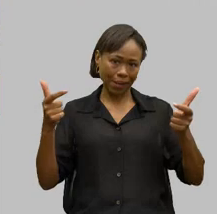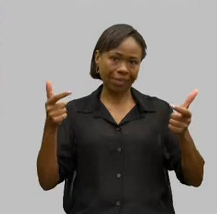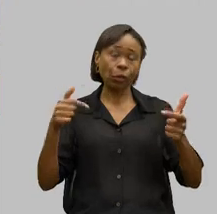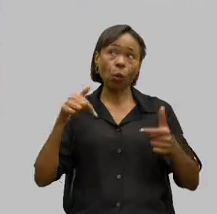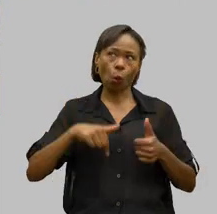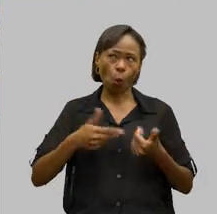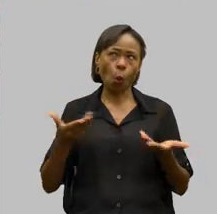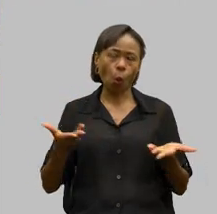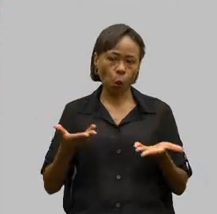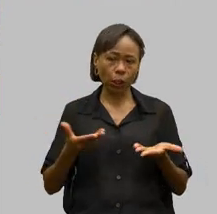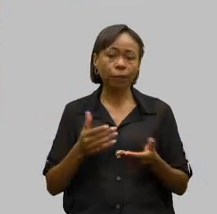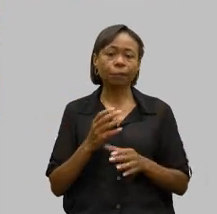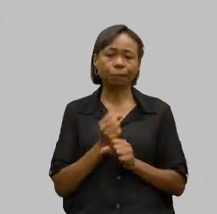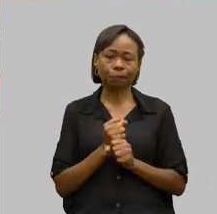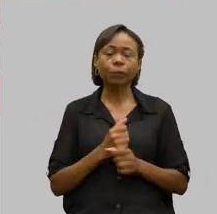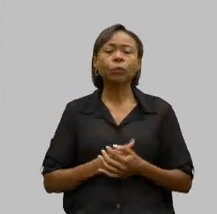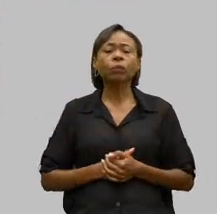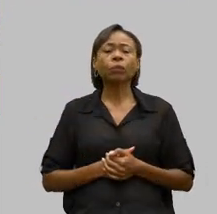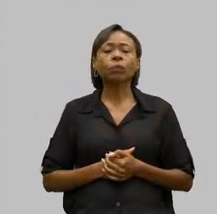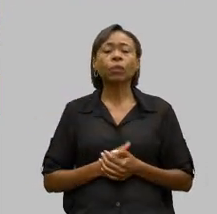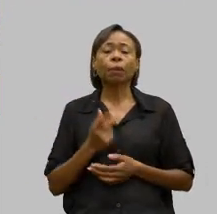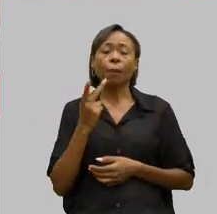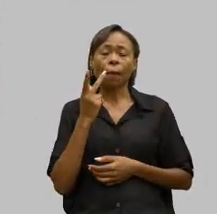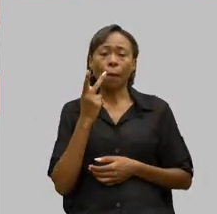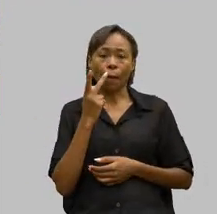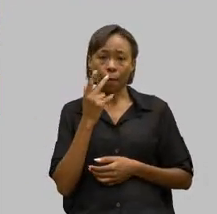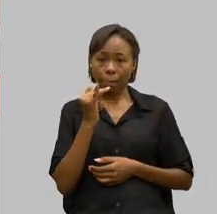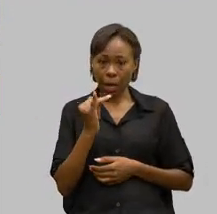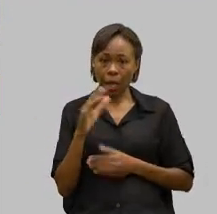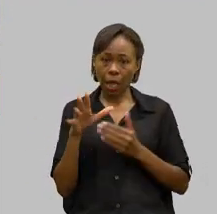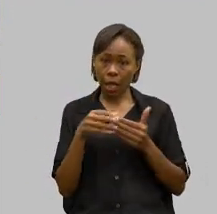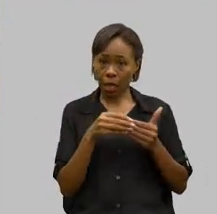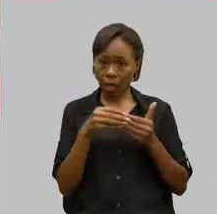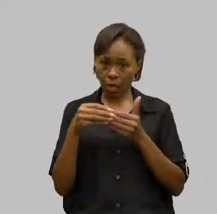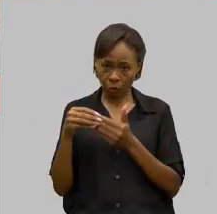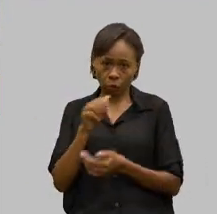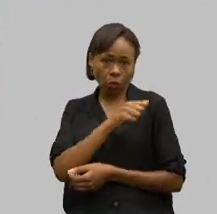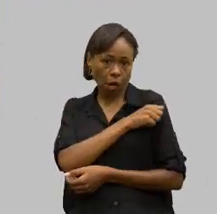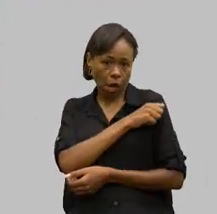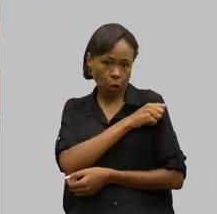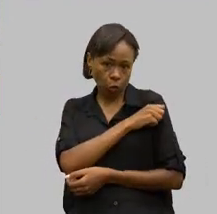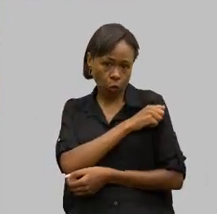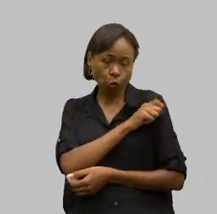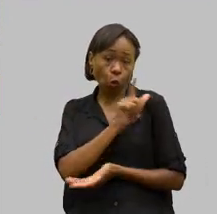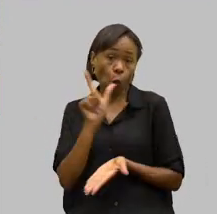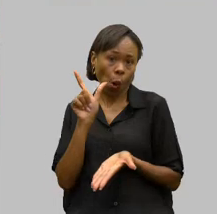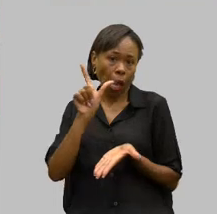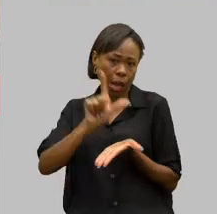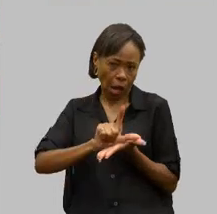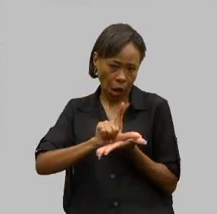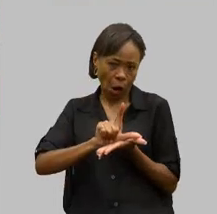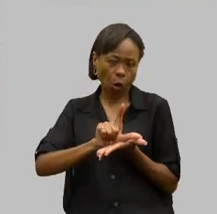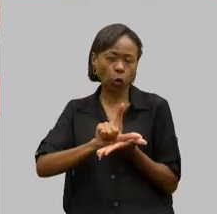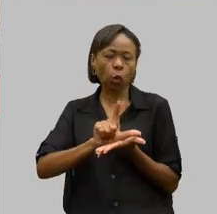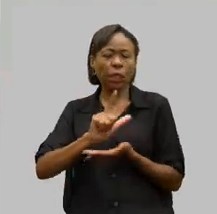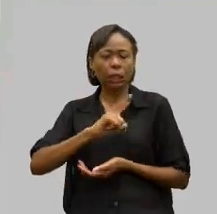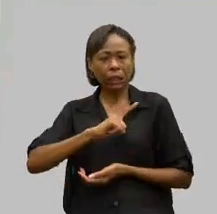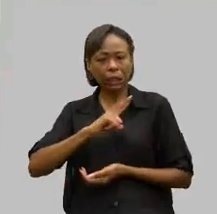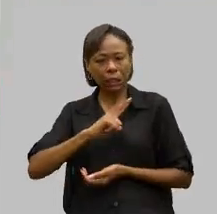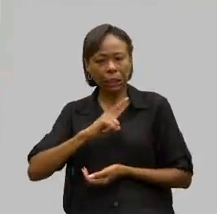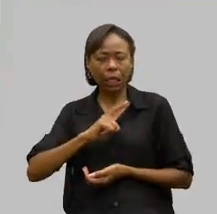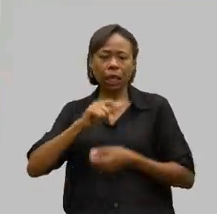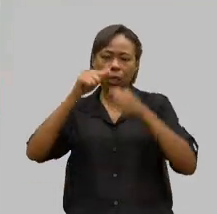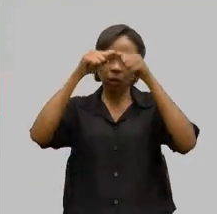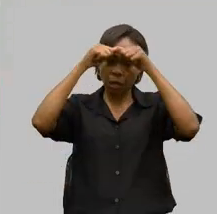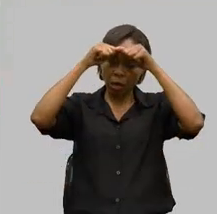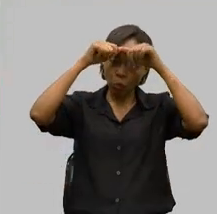O pai leva o estudante com o laudo. Então, temos SIDs específicos. Então, estudantes autistas,